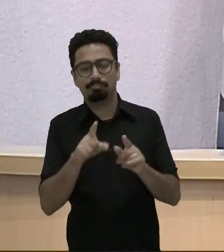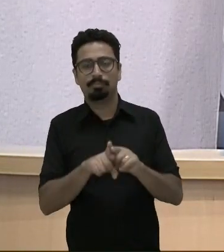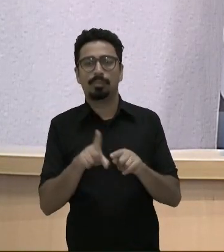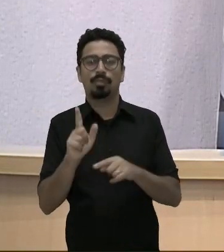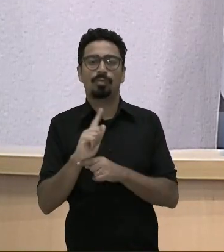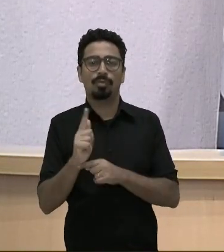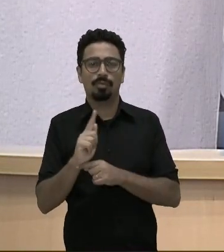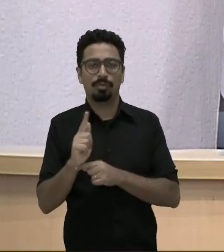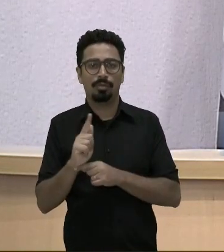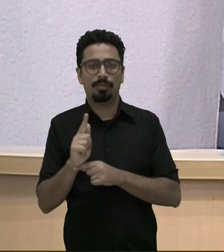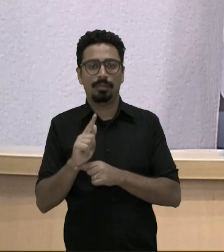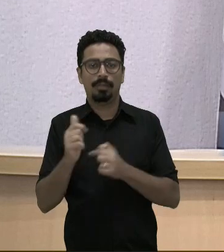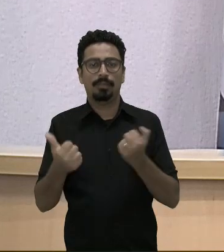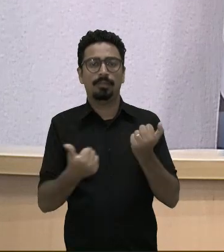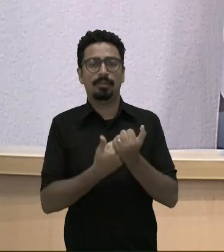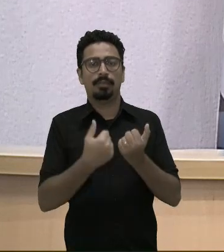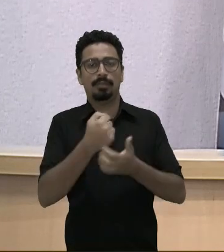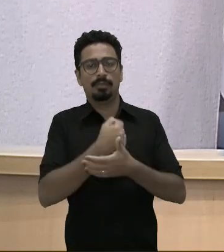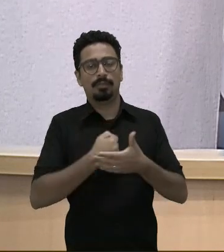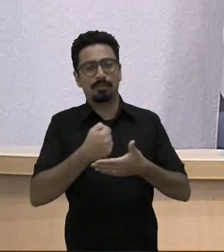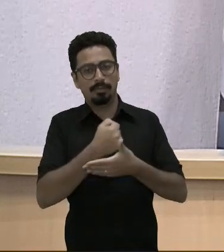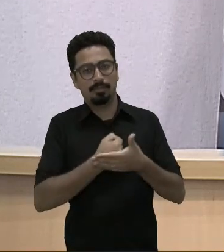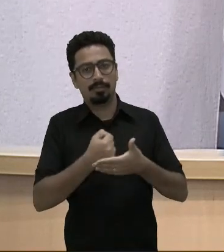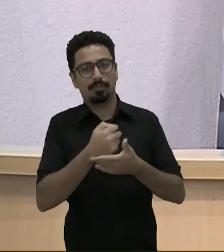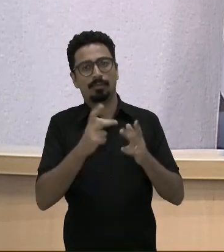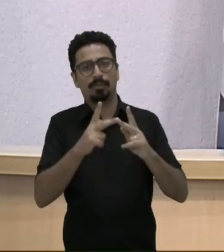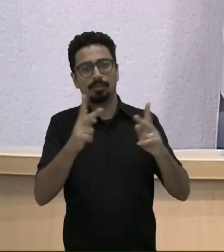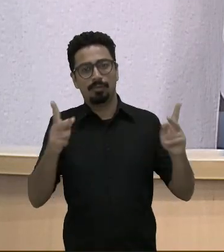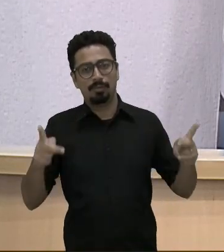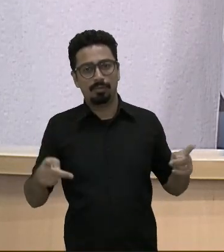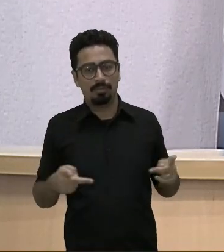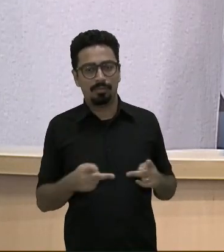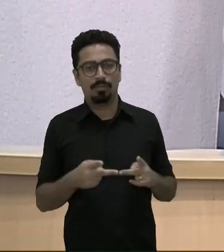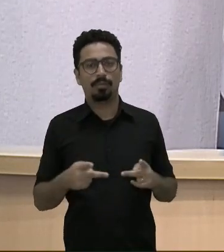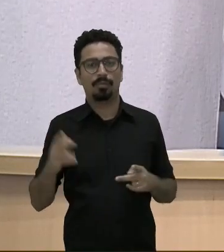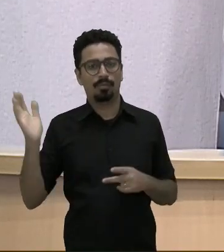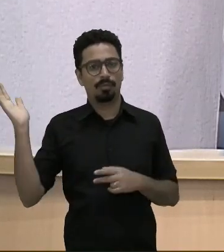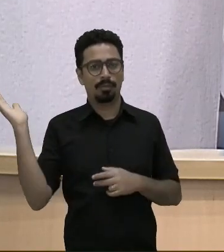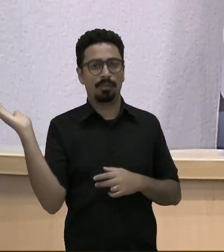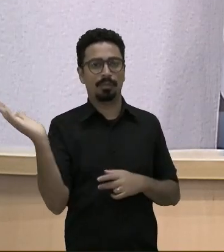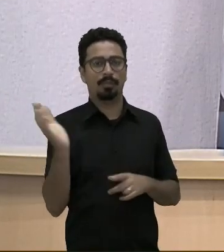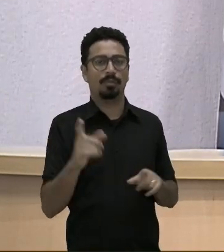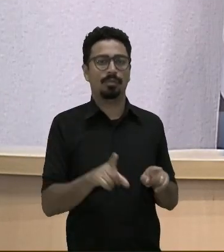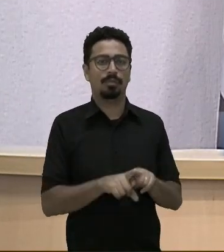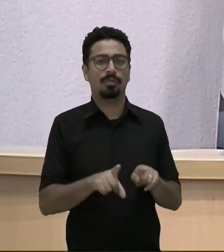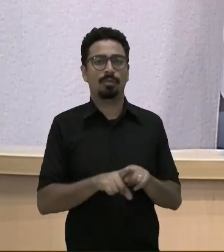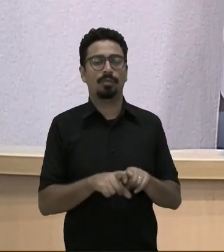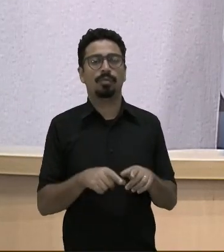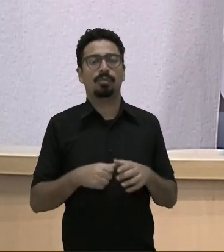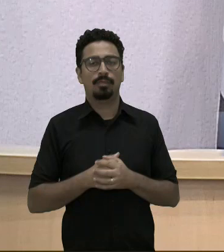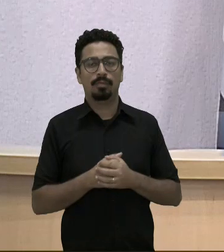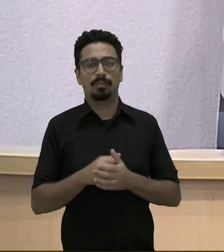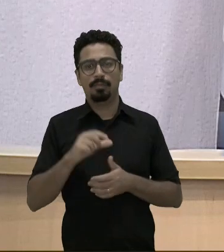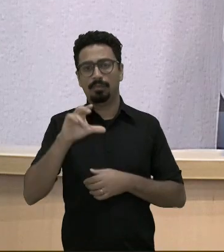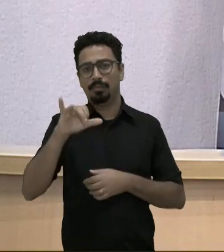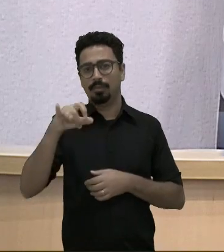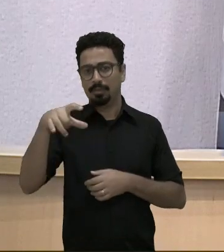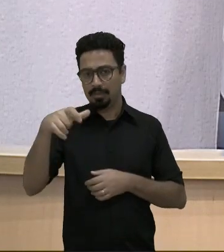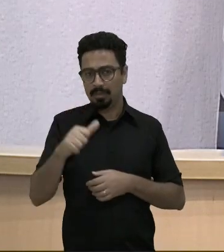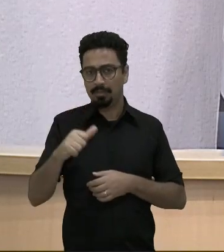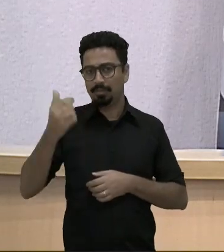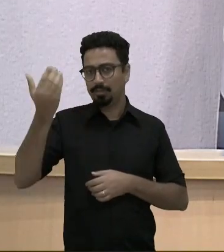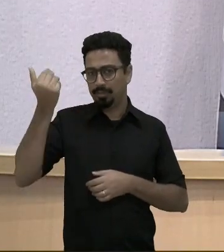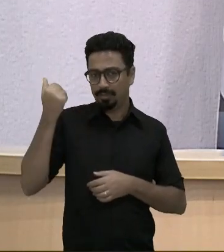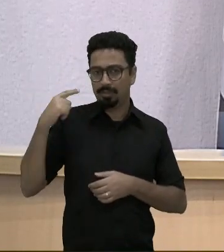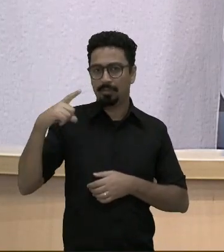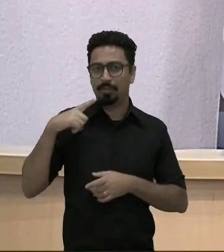gerente, a auxiliar de cozinha, o pizzaiolo, o garçom, entendeu? E o caixa, que antigamente